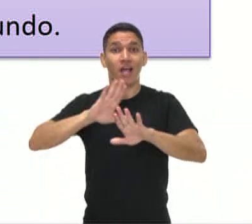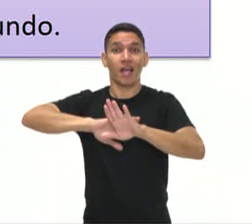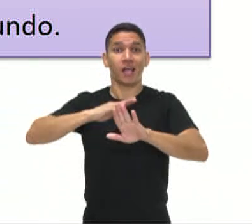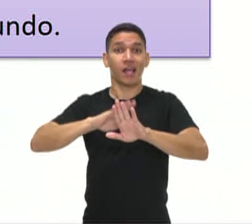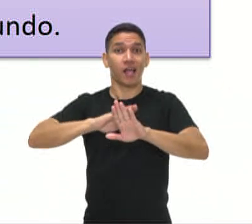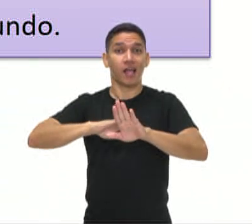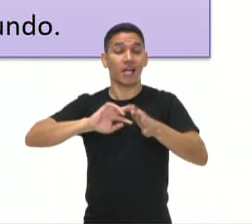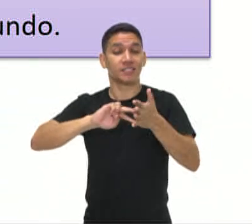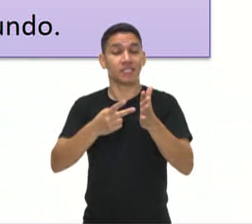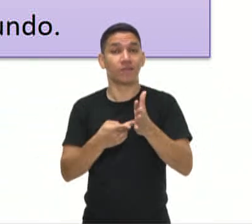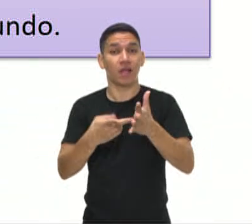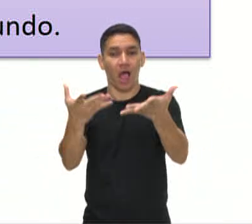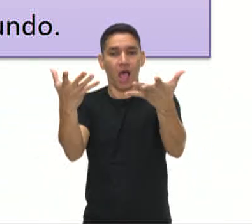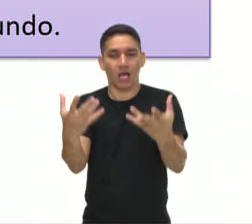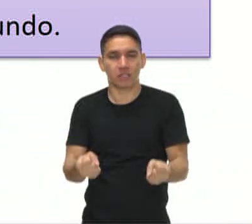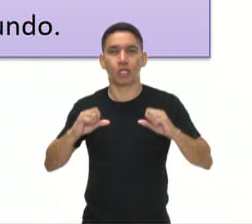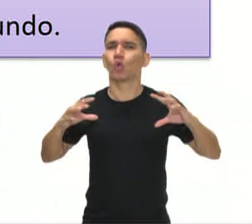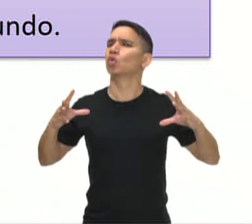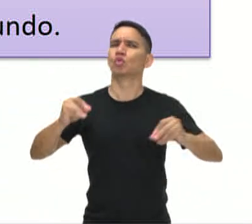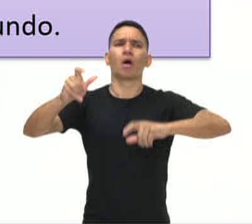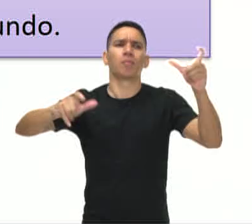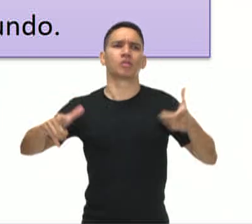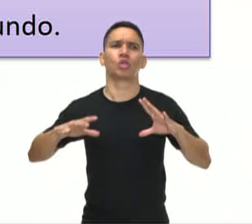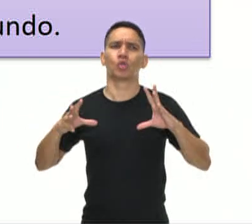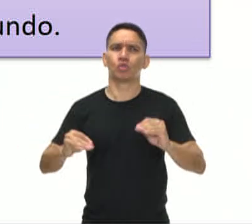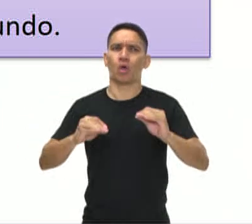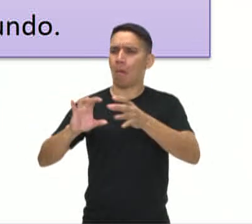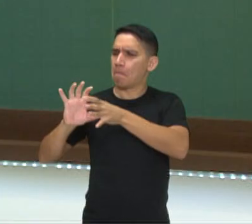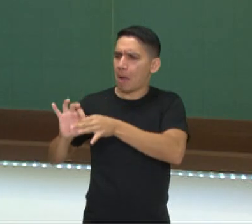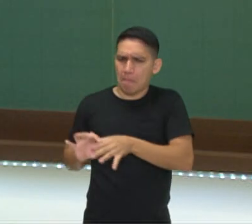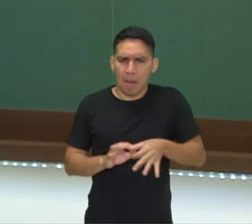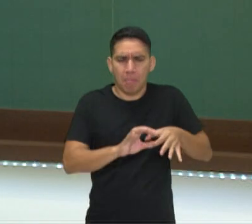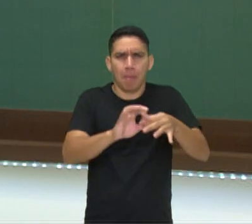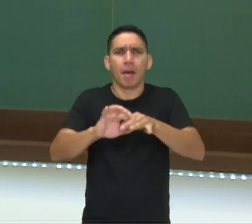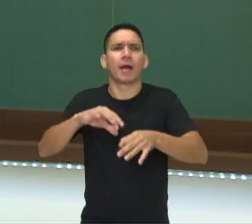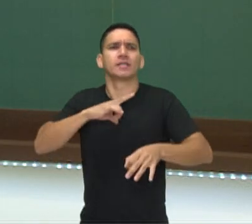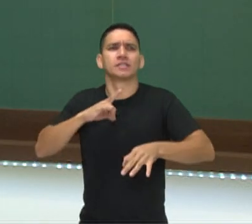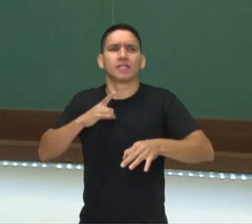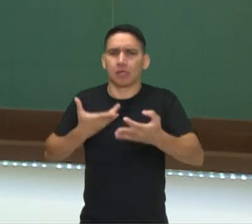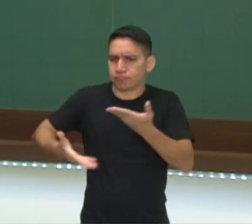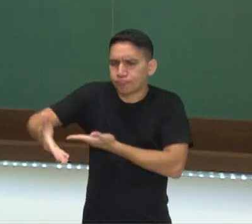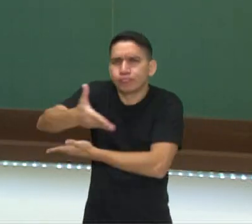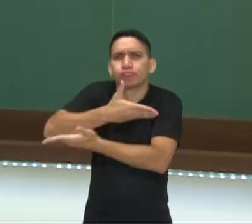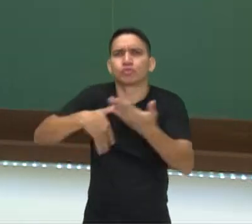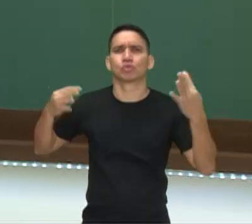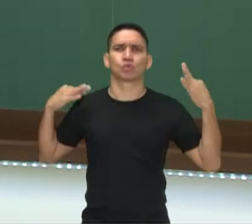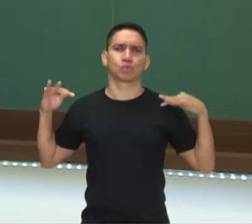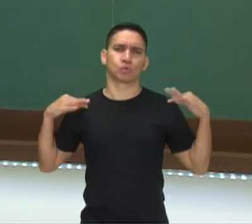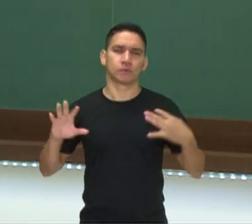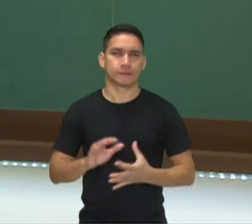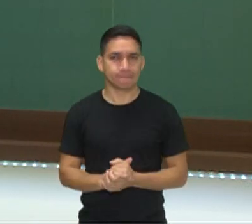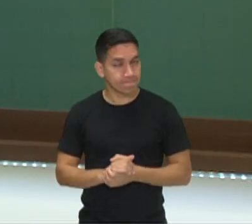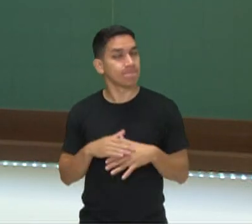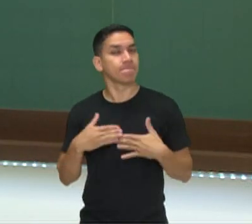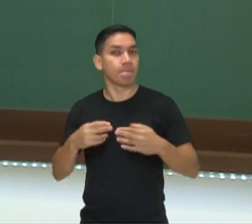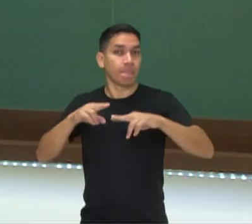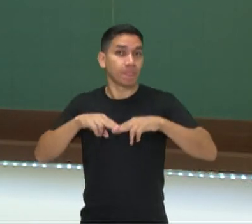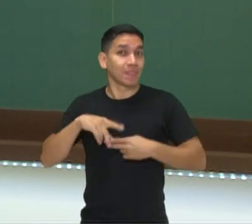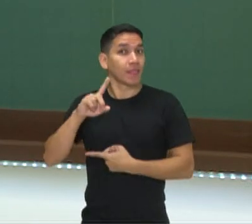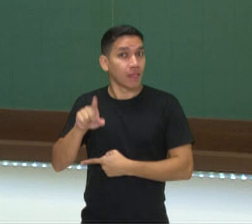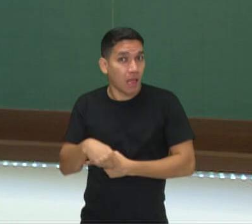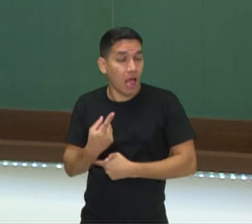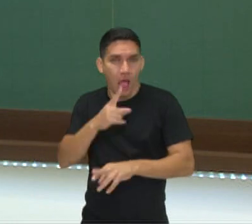todo um complexo no Morro do Corcovado para receber os turistas e é, com toda certeza, uma